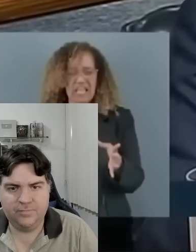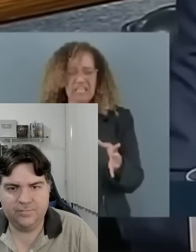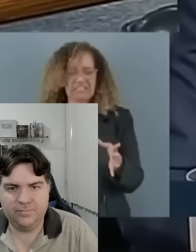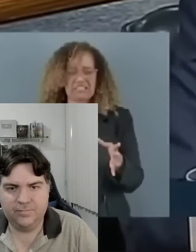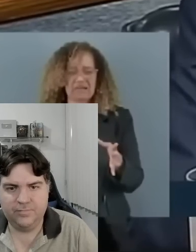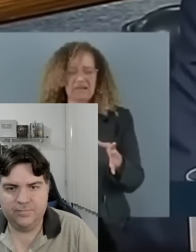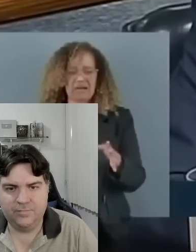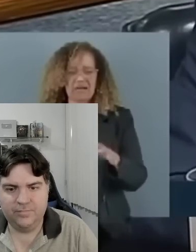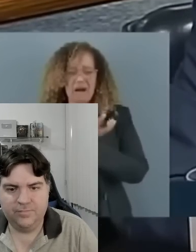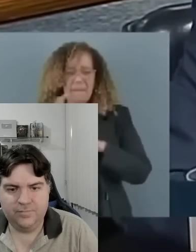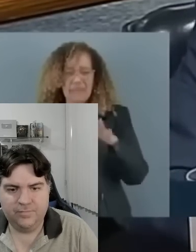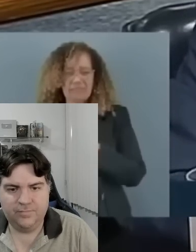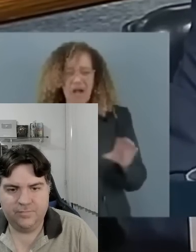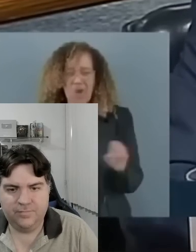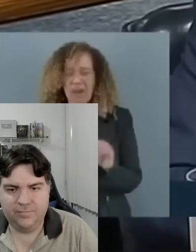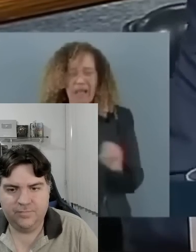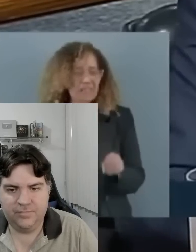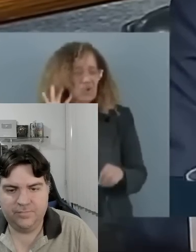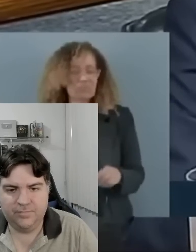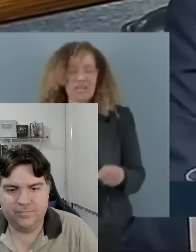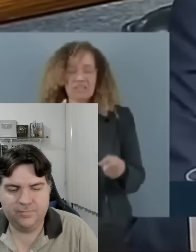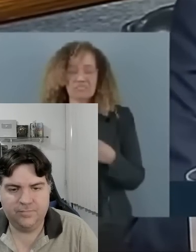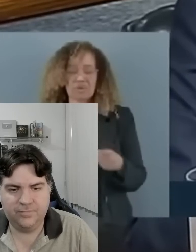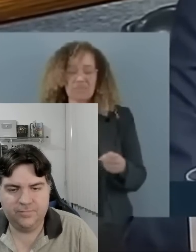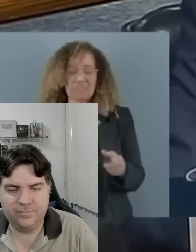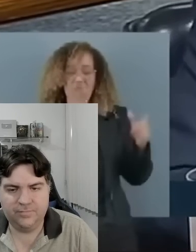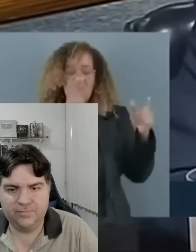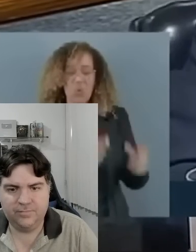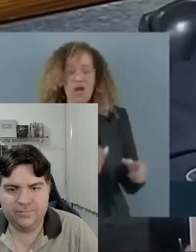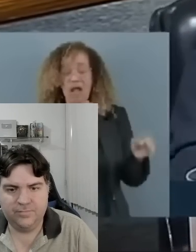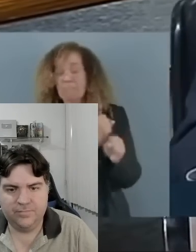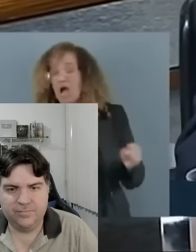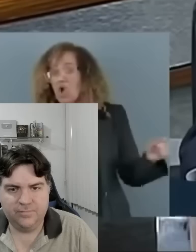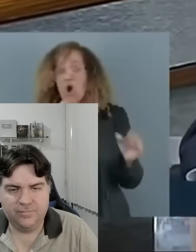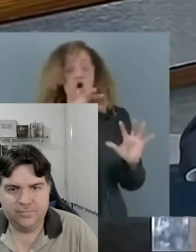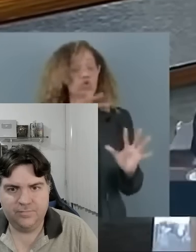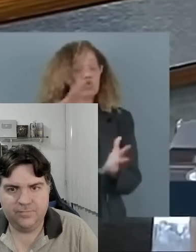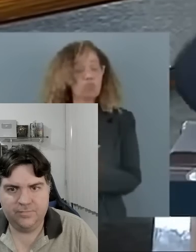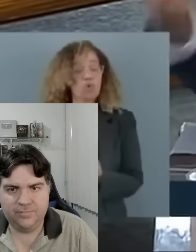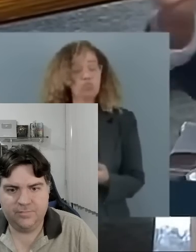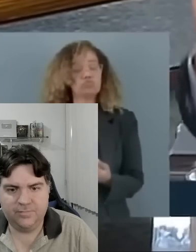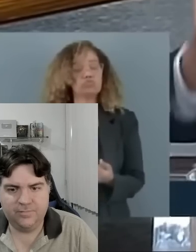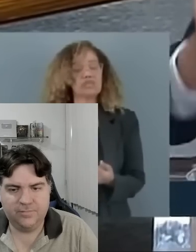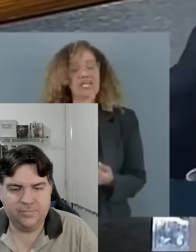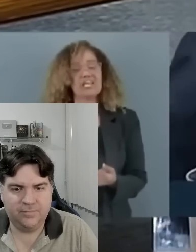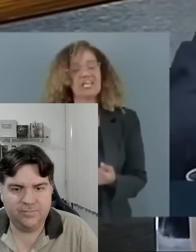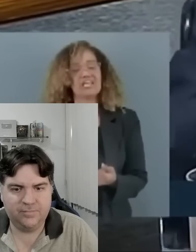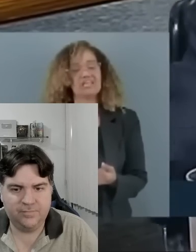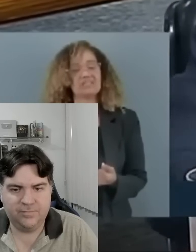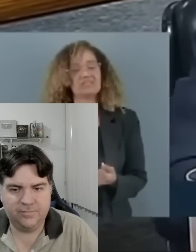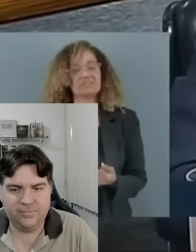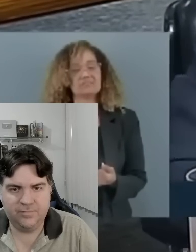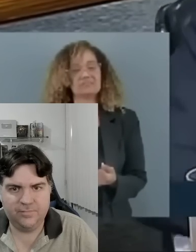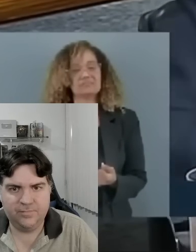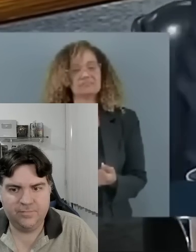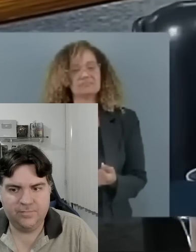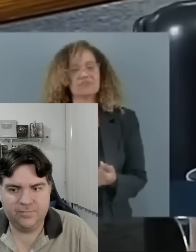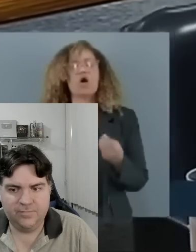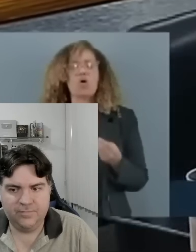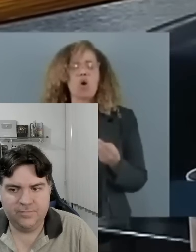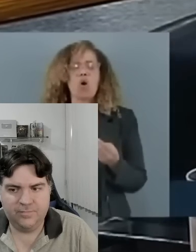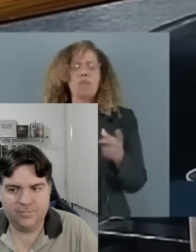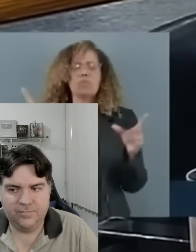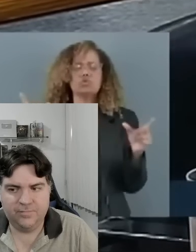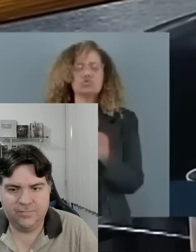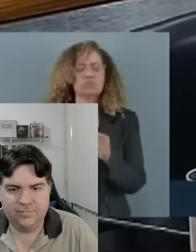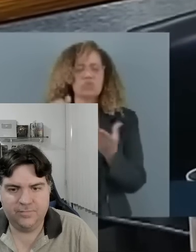nesse Brasil, aonde é a maior jazida do mundo. Agora eu pergunto para vocês, como é que nós vamos diminuir o desmatamento se nós